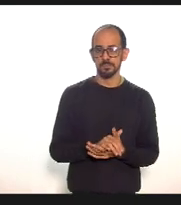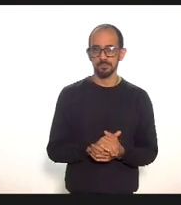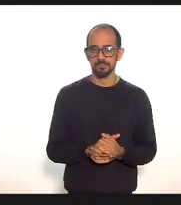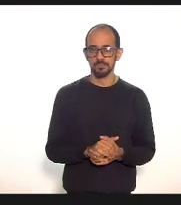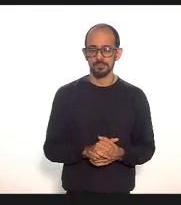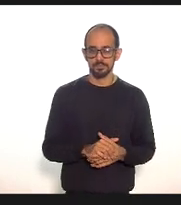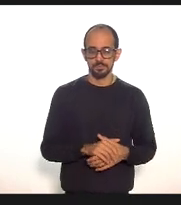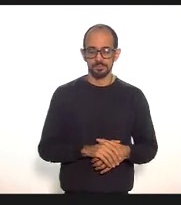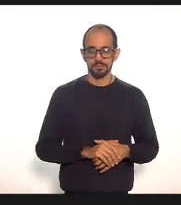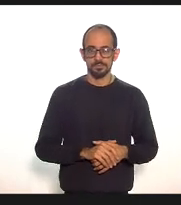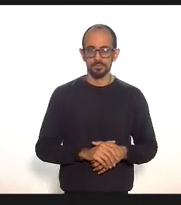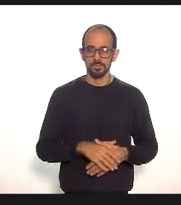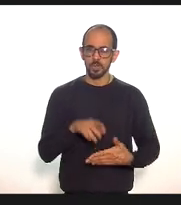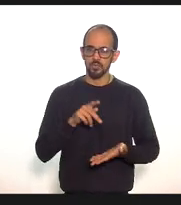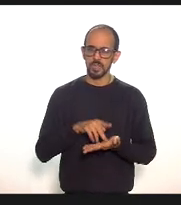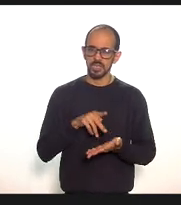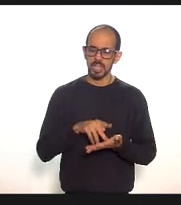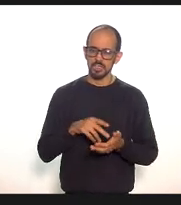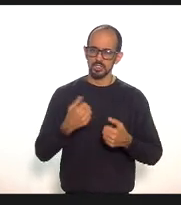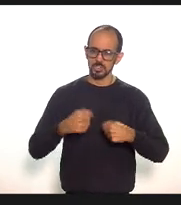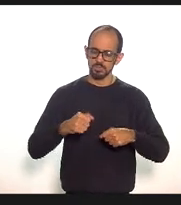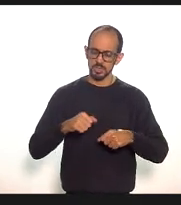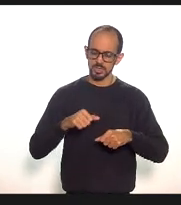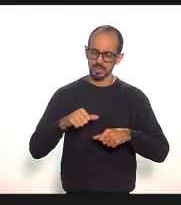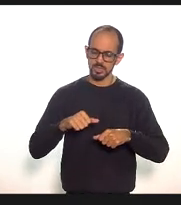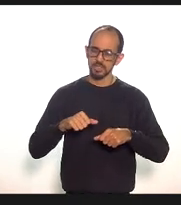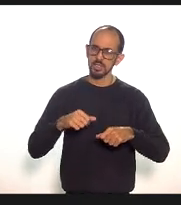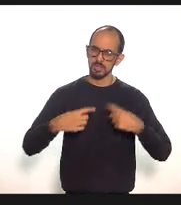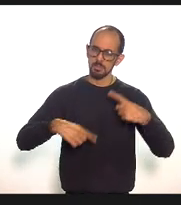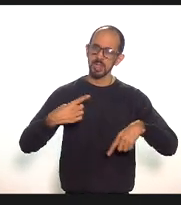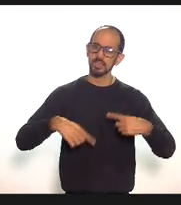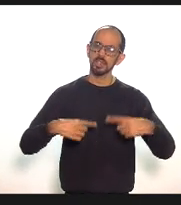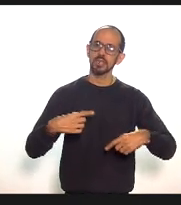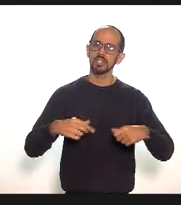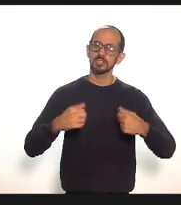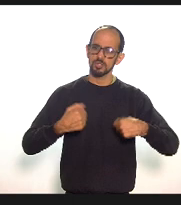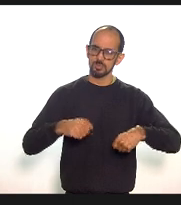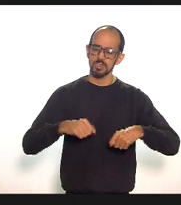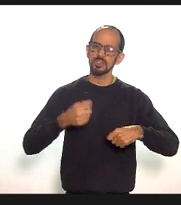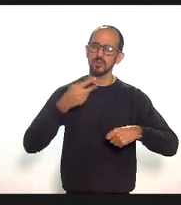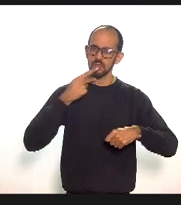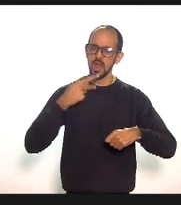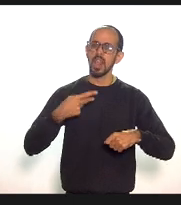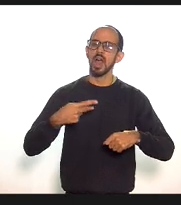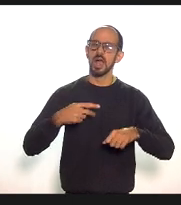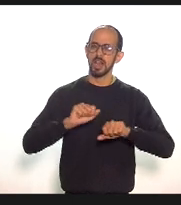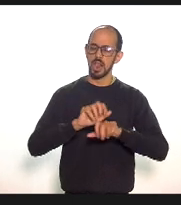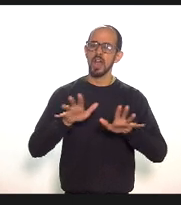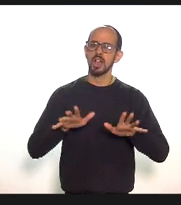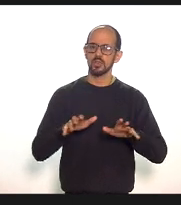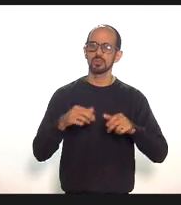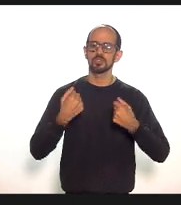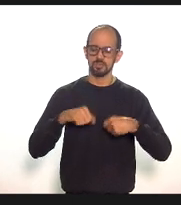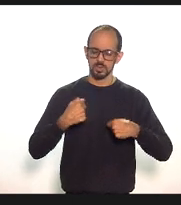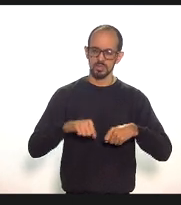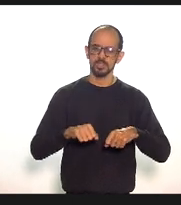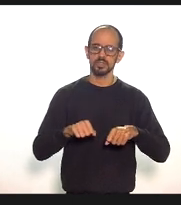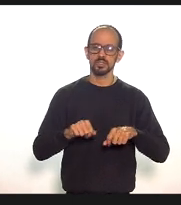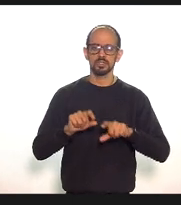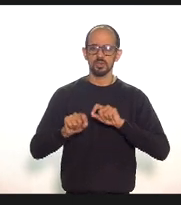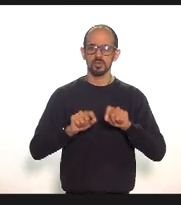gente precisa debater muito sobre isso, a gente precisa falar sobre isso, a gente